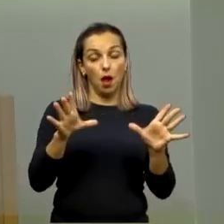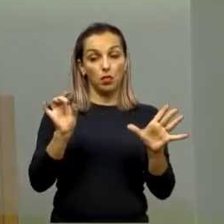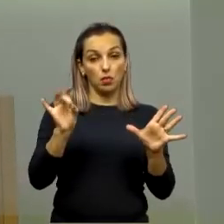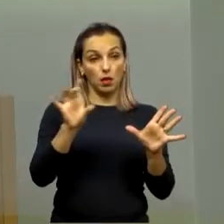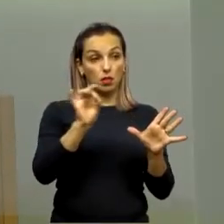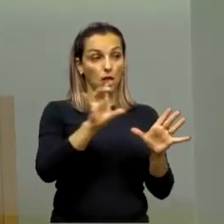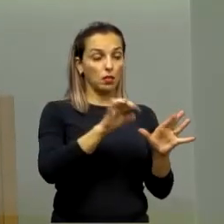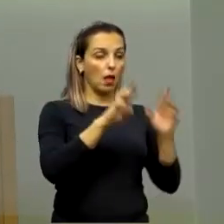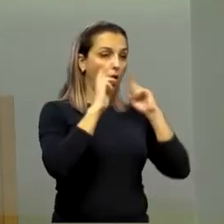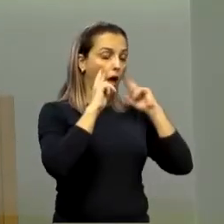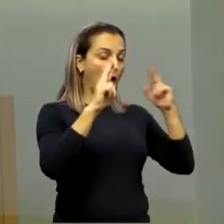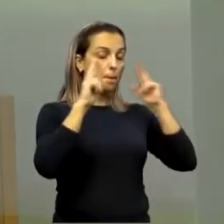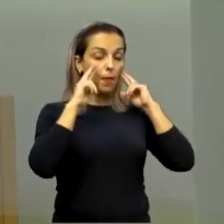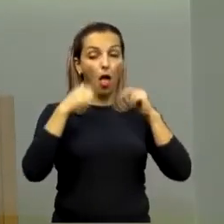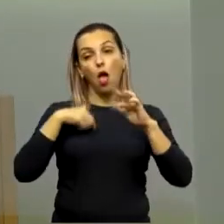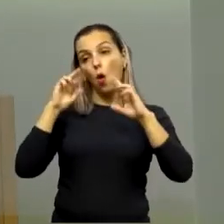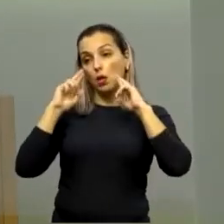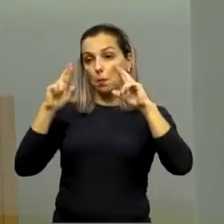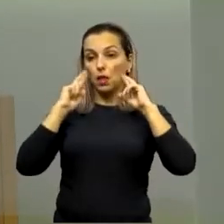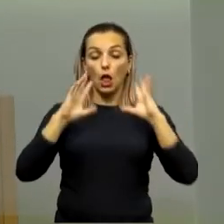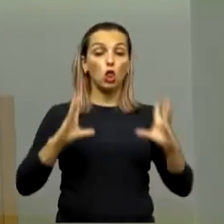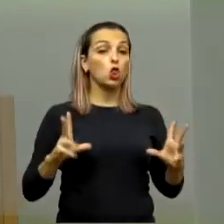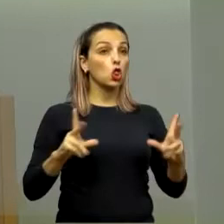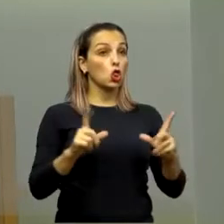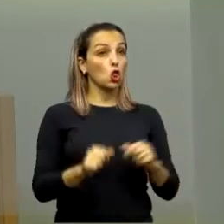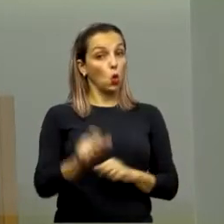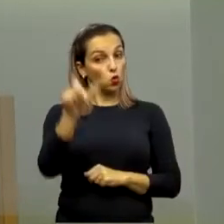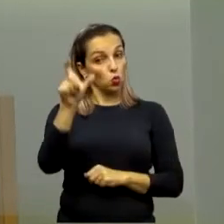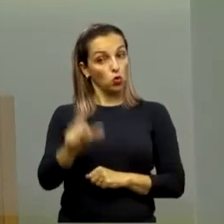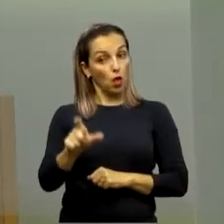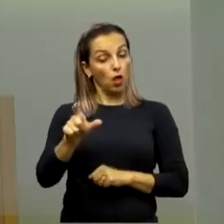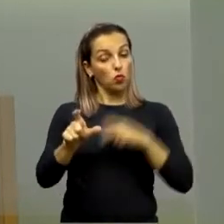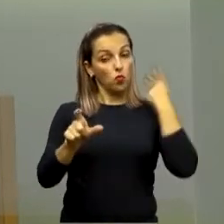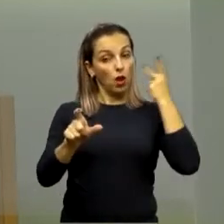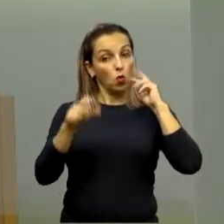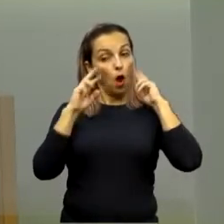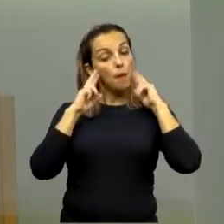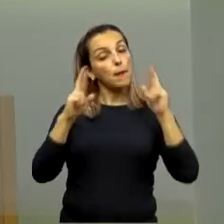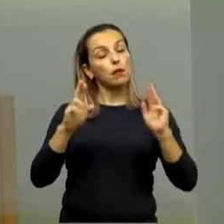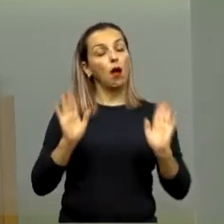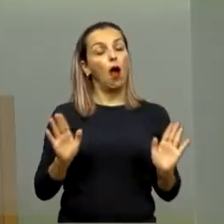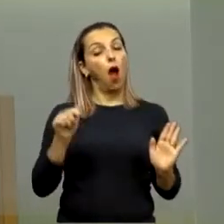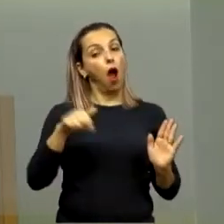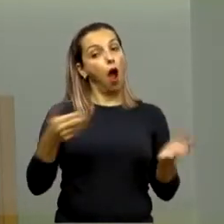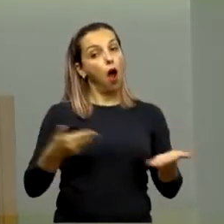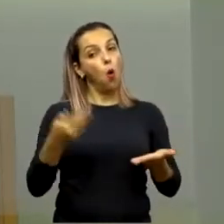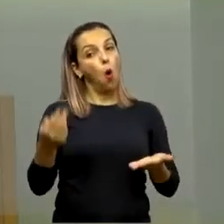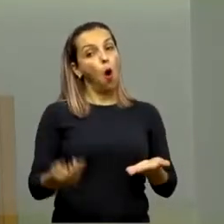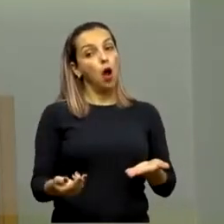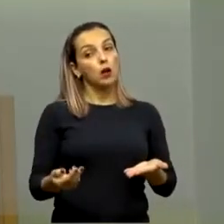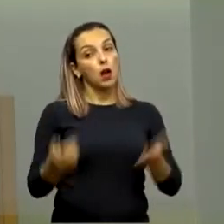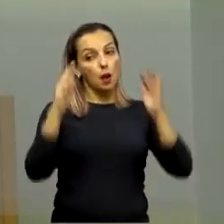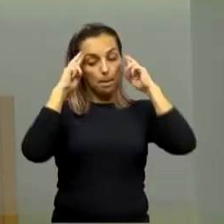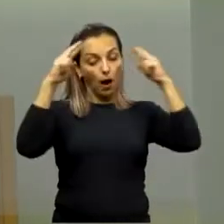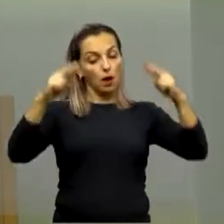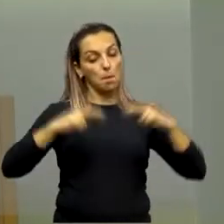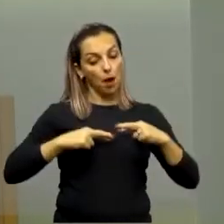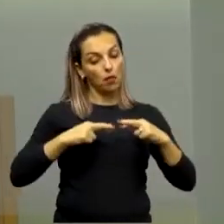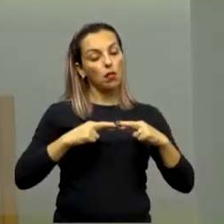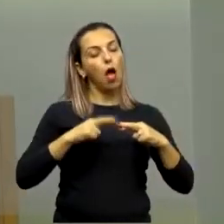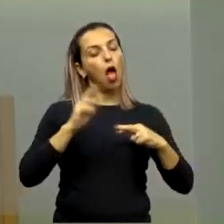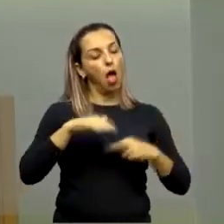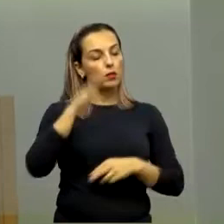respeitar eu respeitei todos os vereadores respeita Eu ou o vereador falantão o vereador tem que respeitar